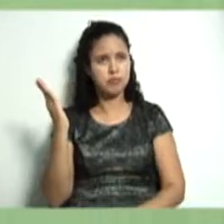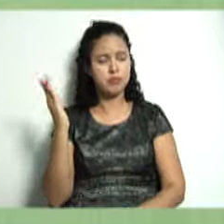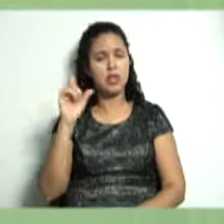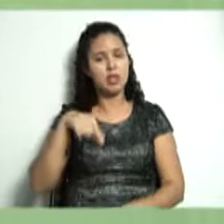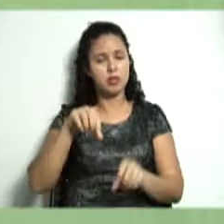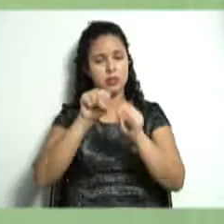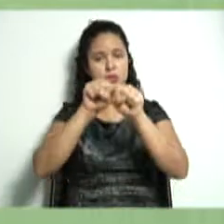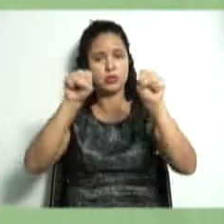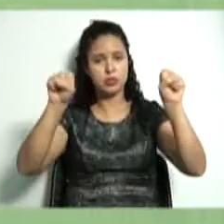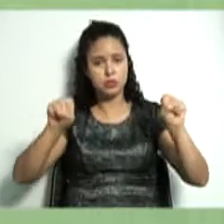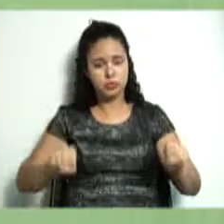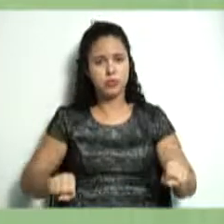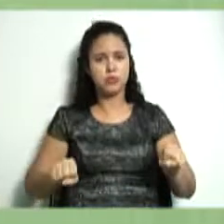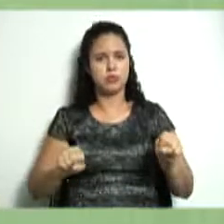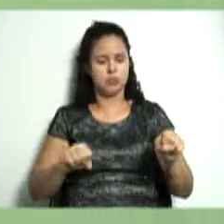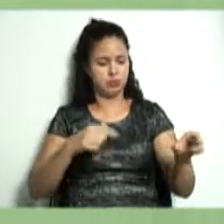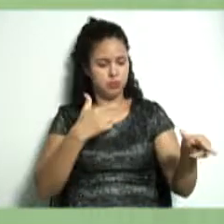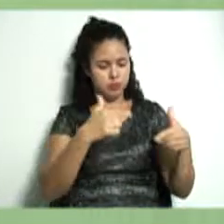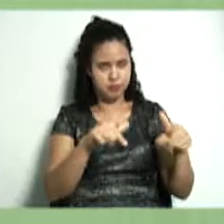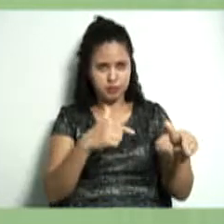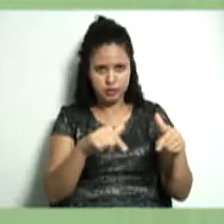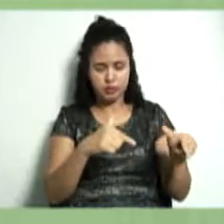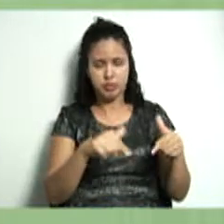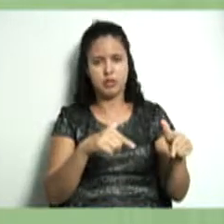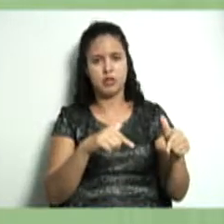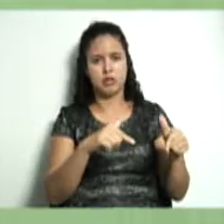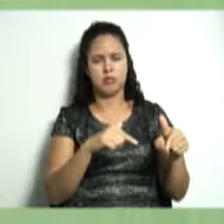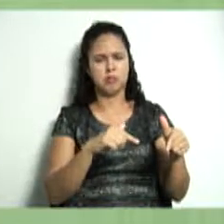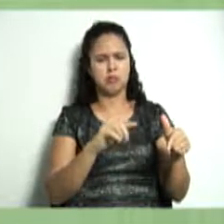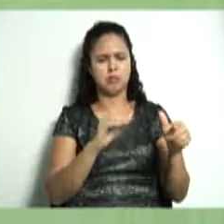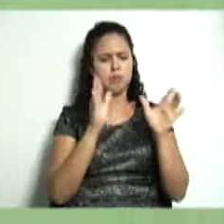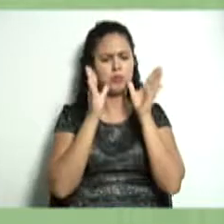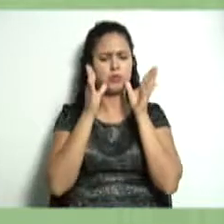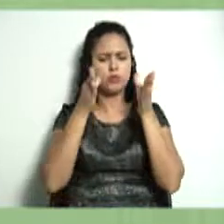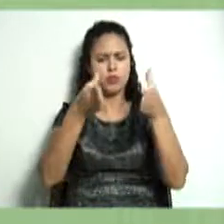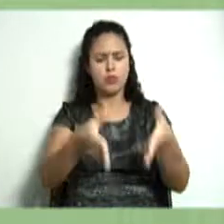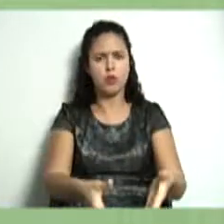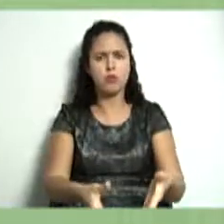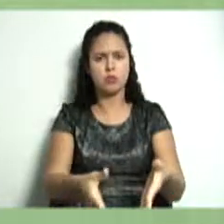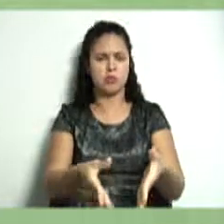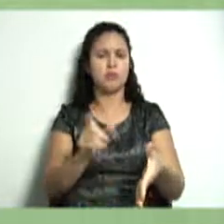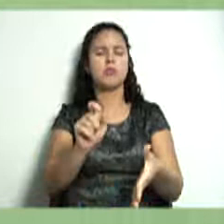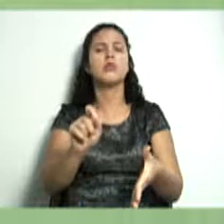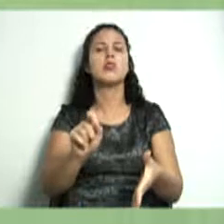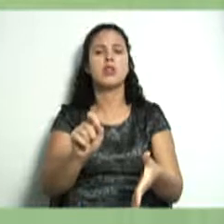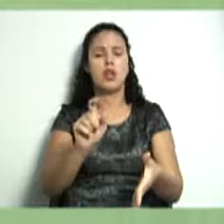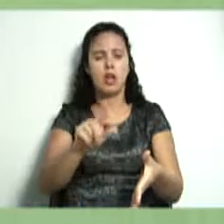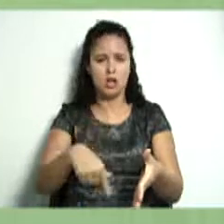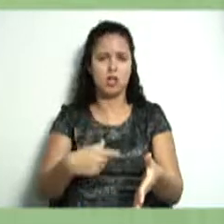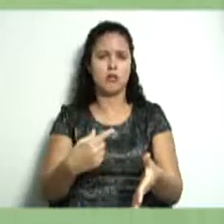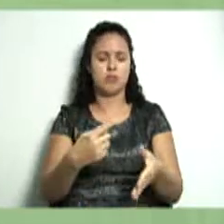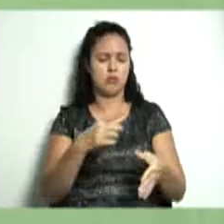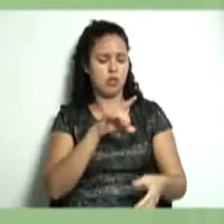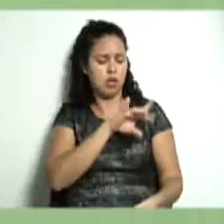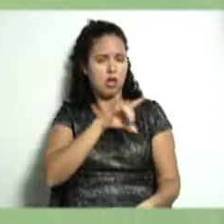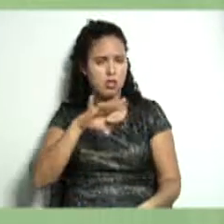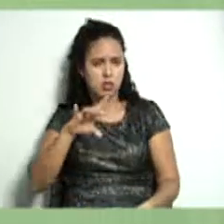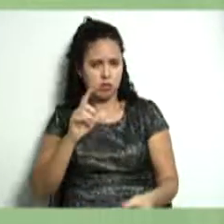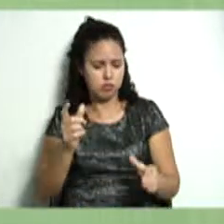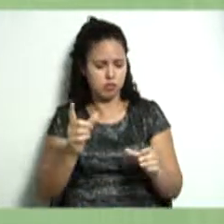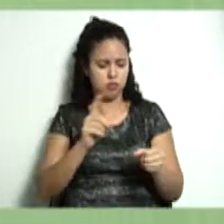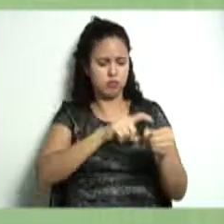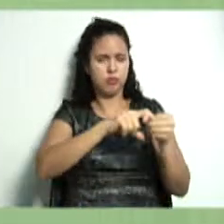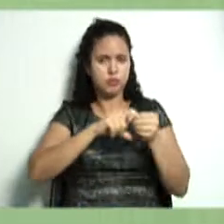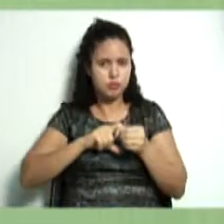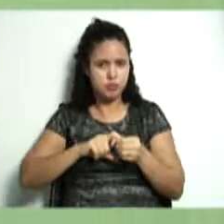cooperativa é uma estrutura de prestação de serviço voltada ao atendimento de seus associados